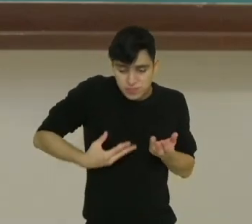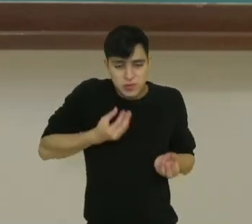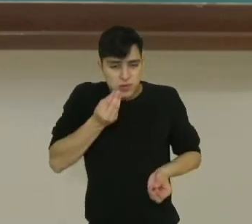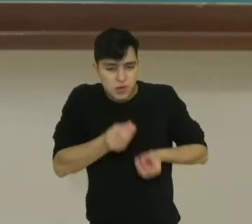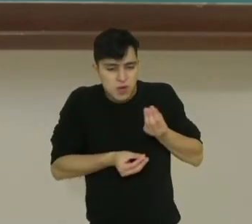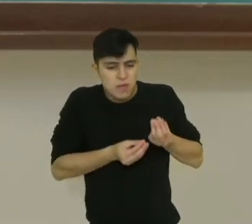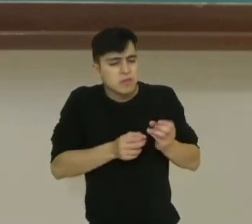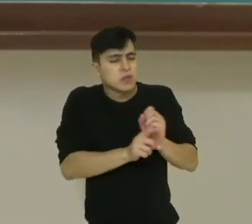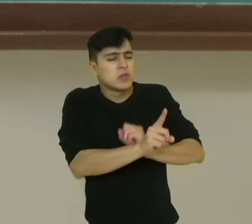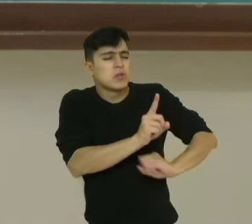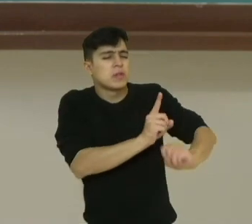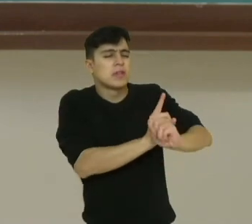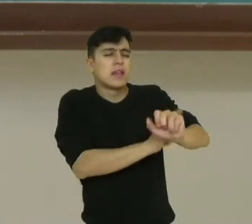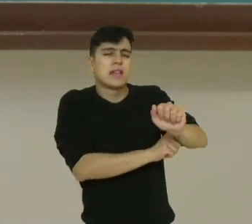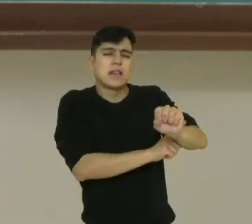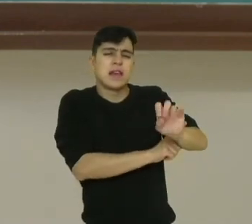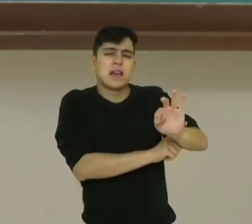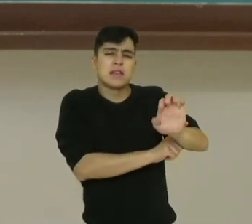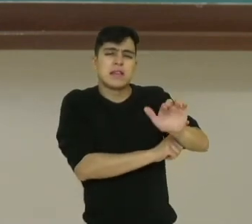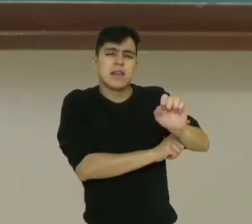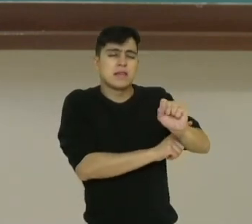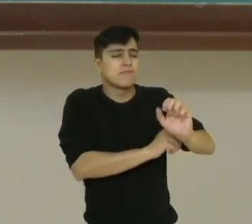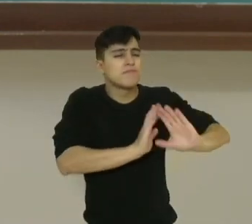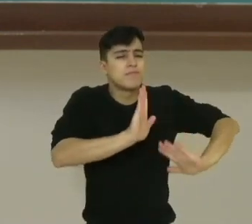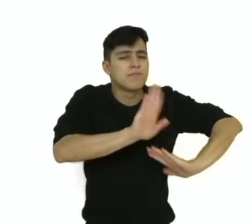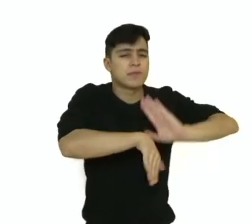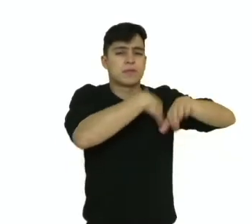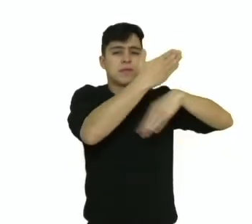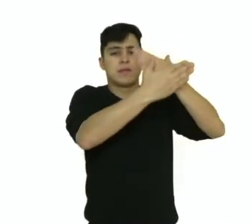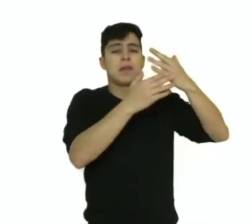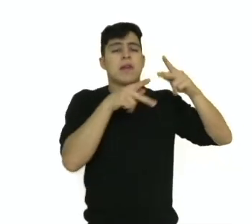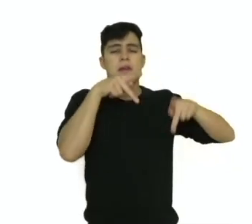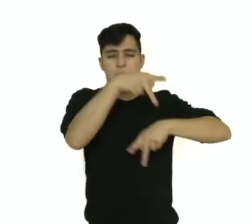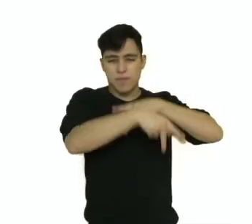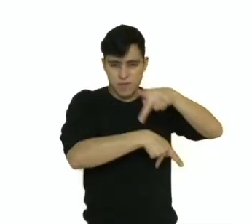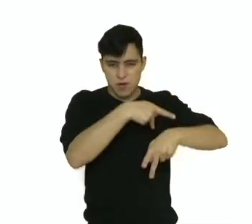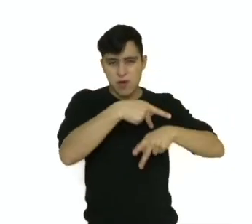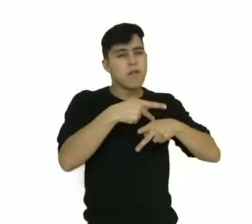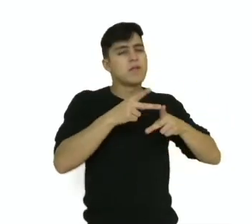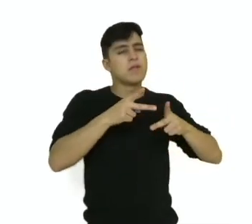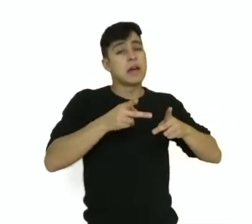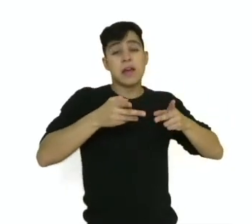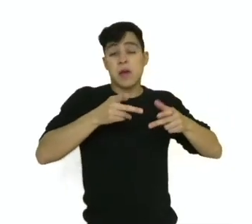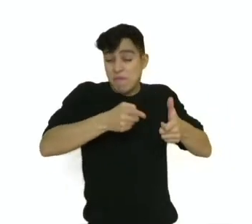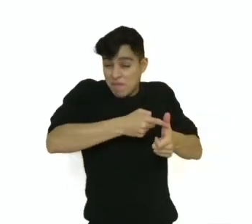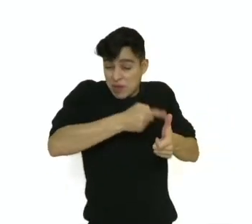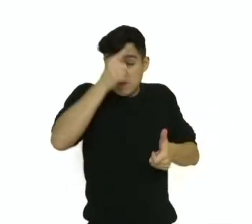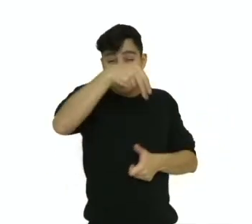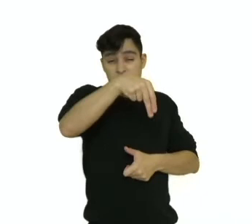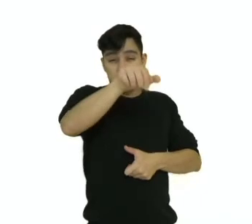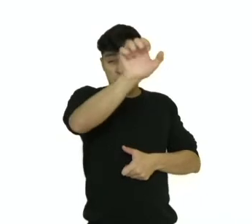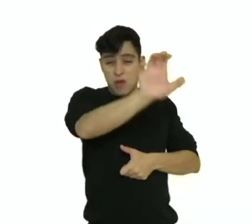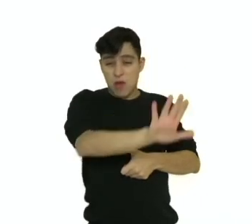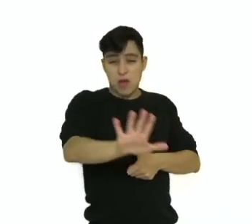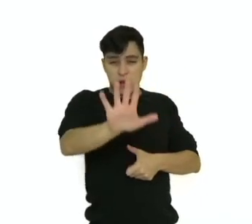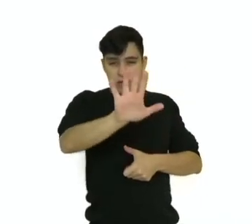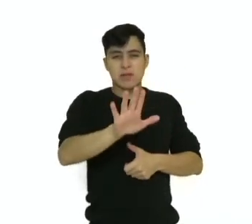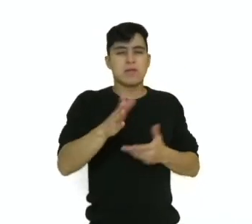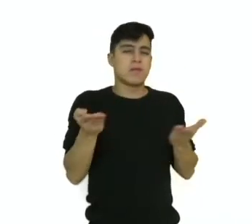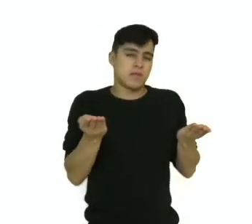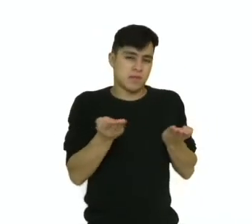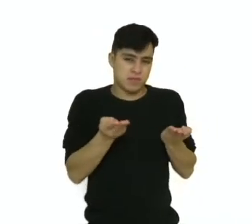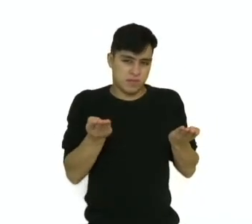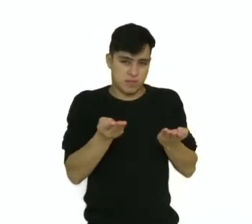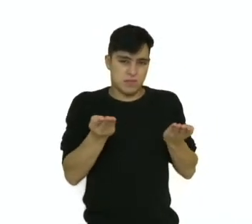desenvolveu a sociedade asteca. Os astecas são um povo originário então da região norte da América, território onde atualmente está